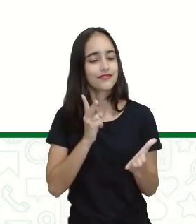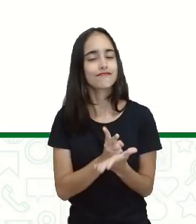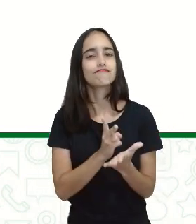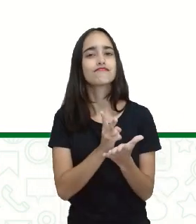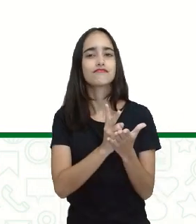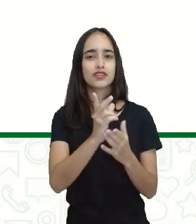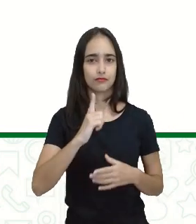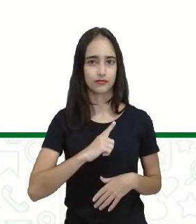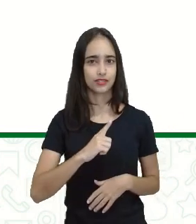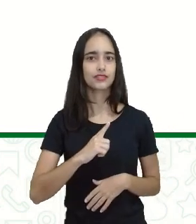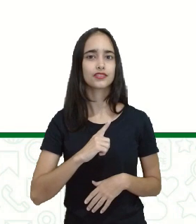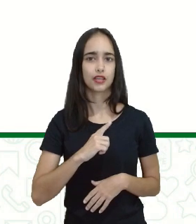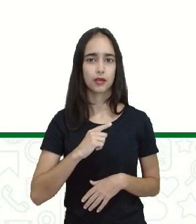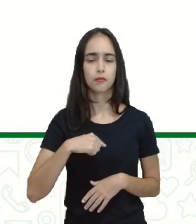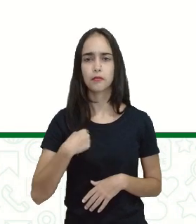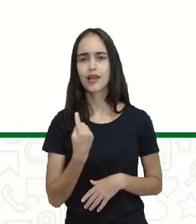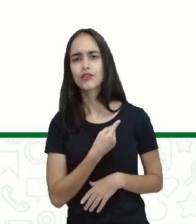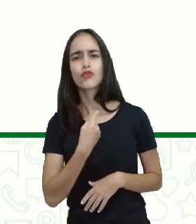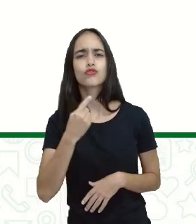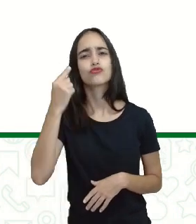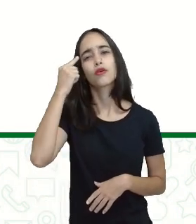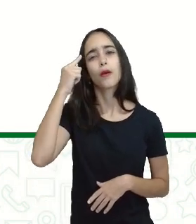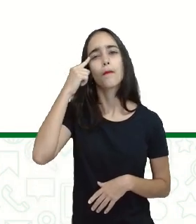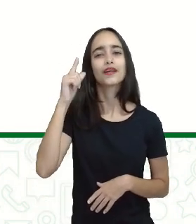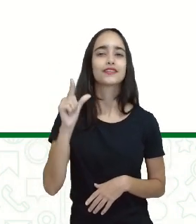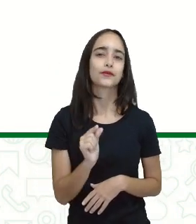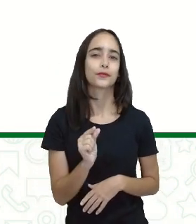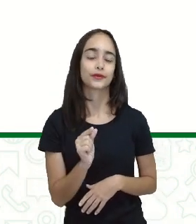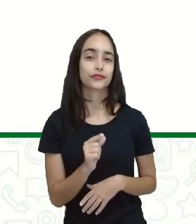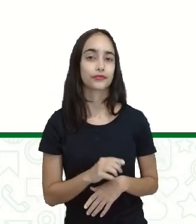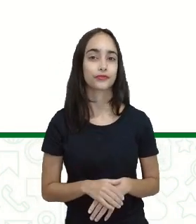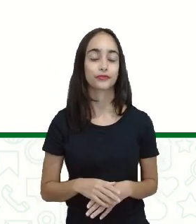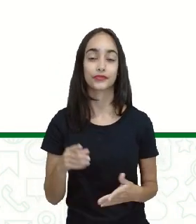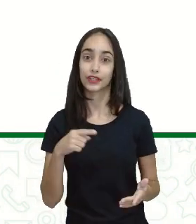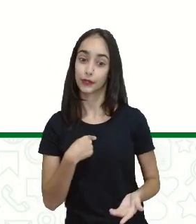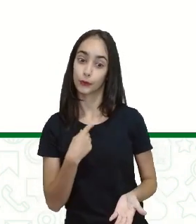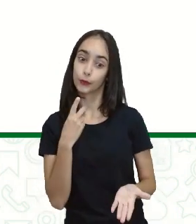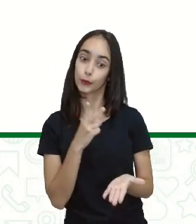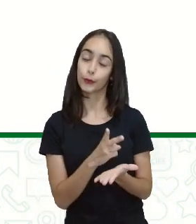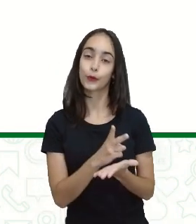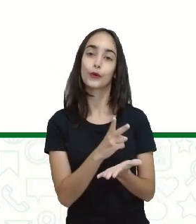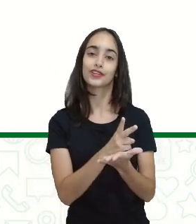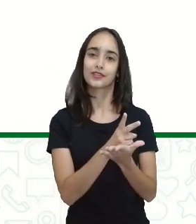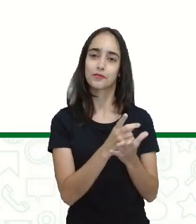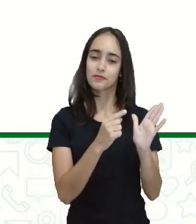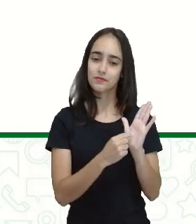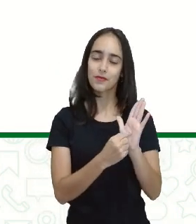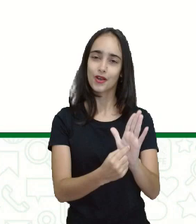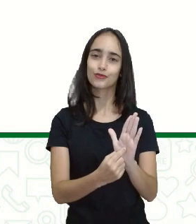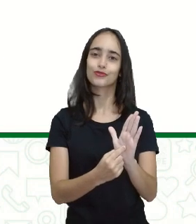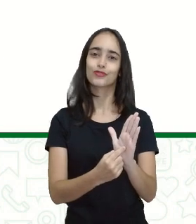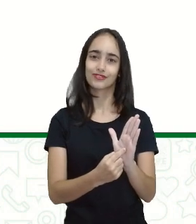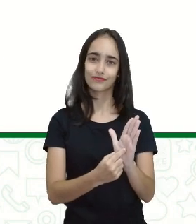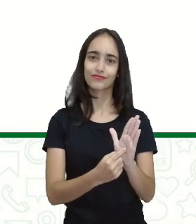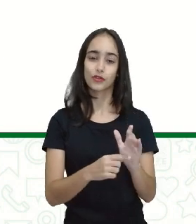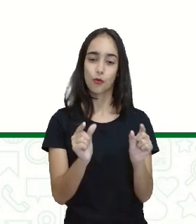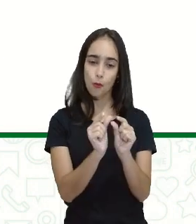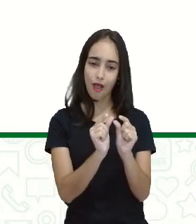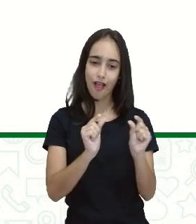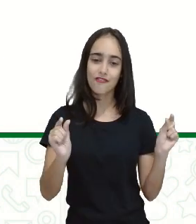gente refletir um pouquinho sobre ela. E eu estou continuando a trazer uma frase do nosso patrono da educação, do